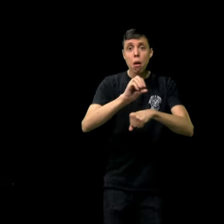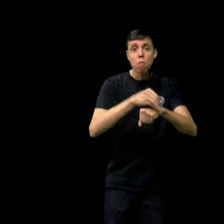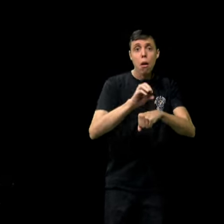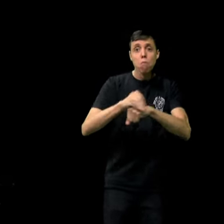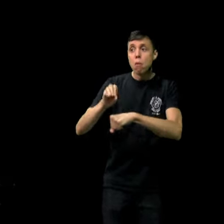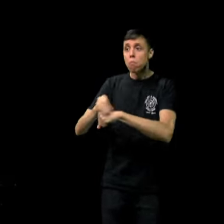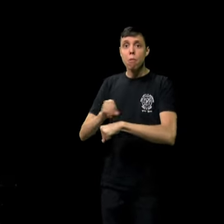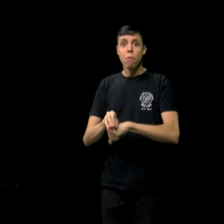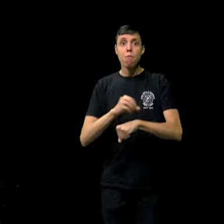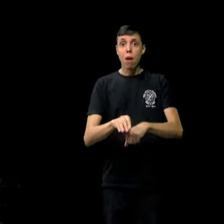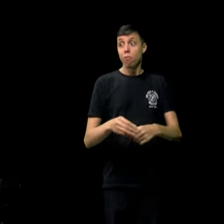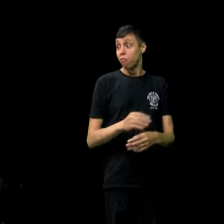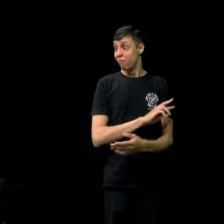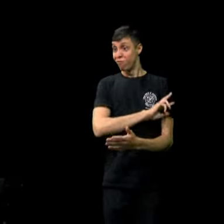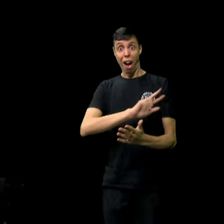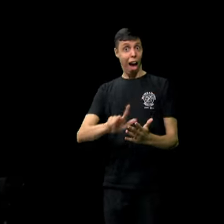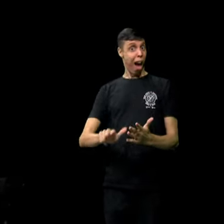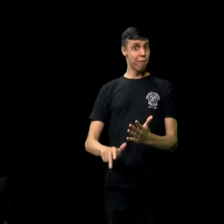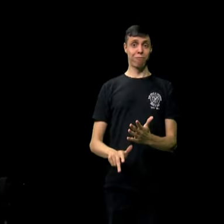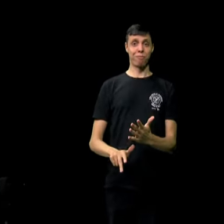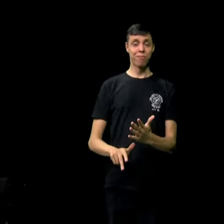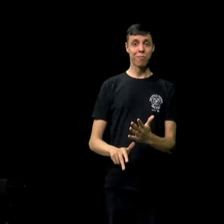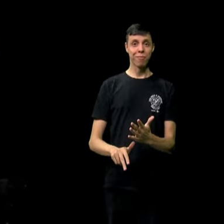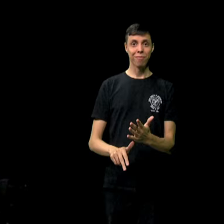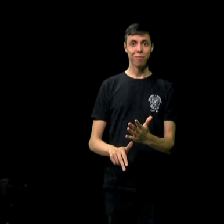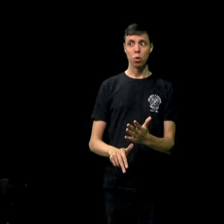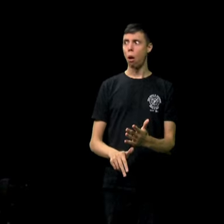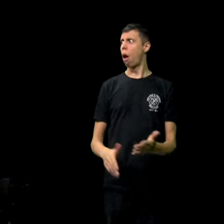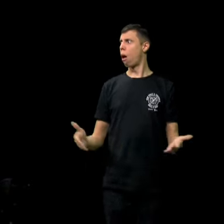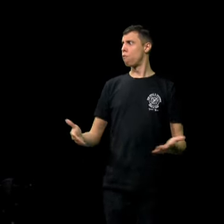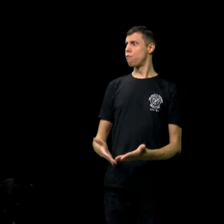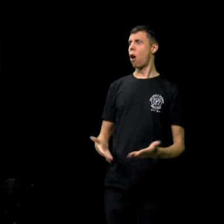de jovens esparramando os panfletos. Falso profeta na cidade.